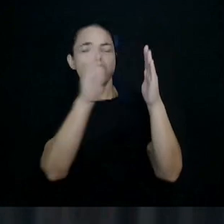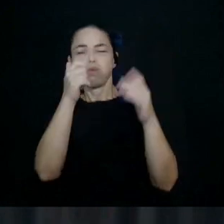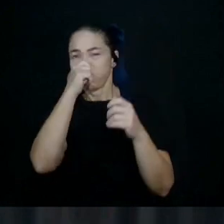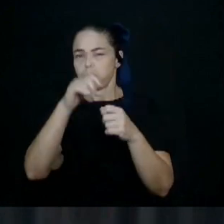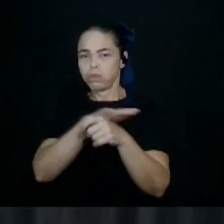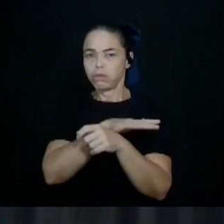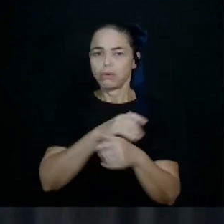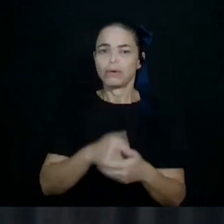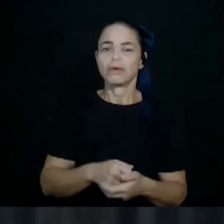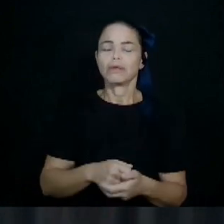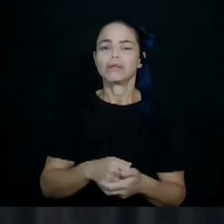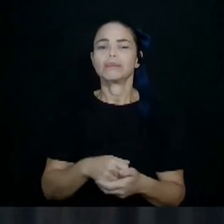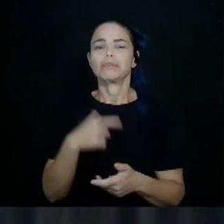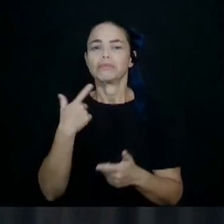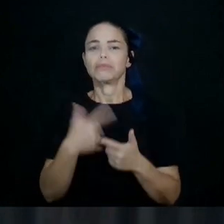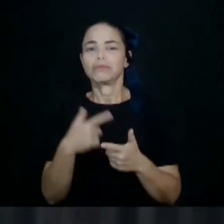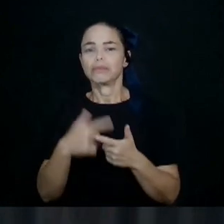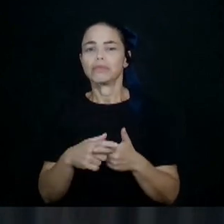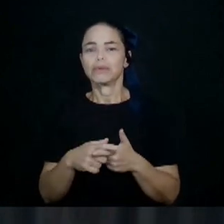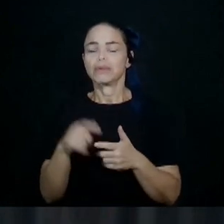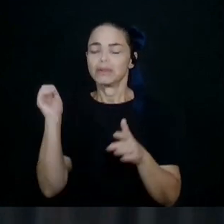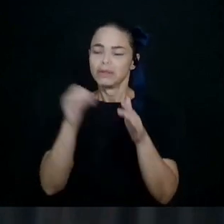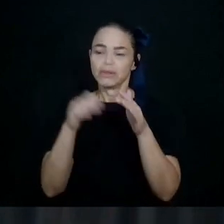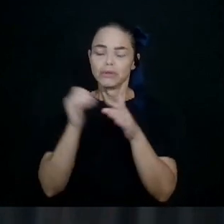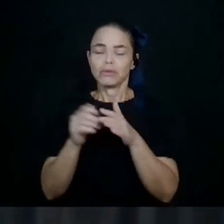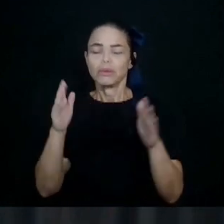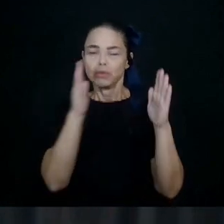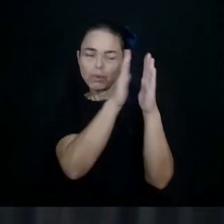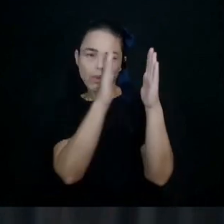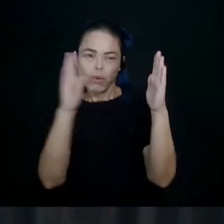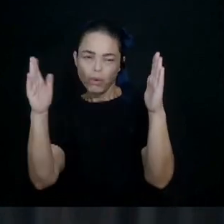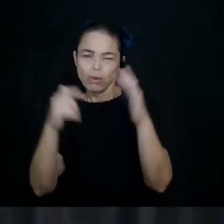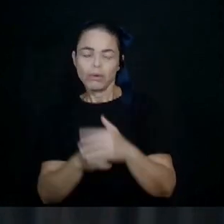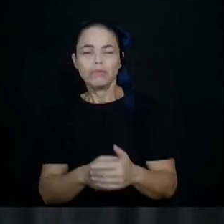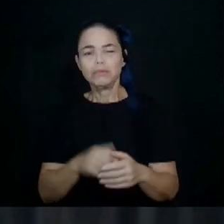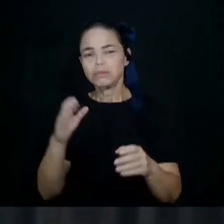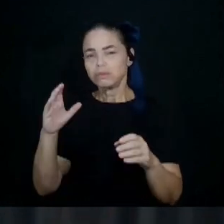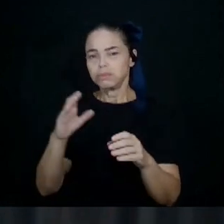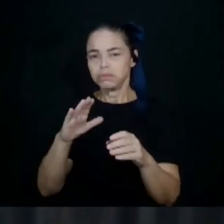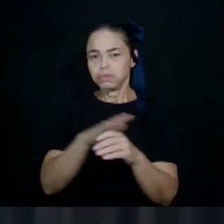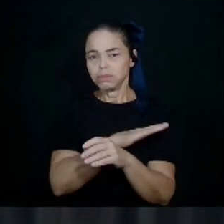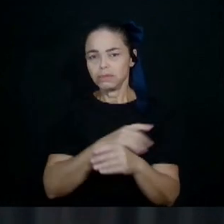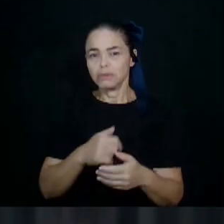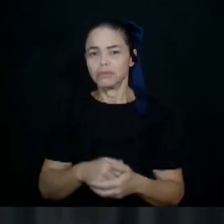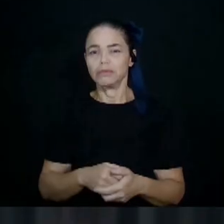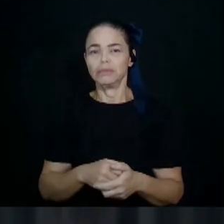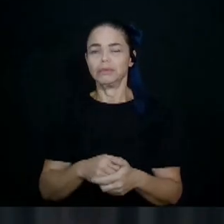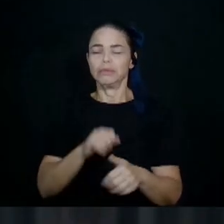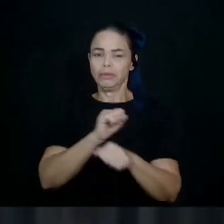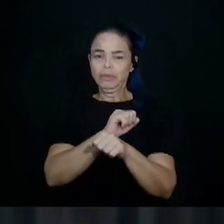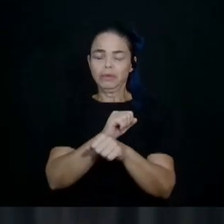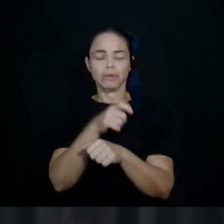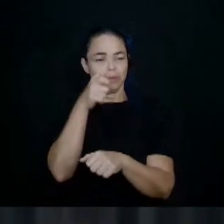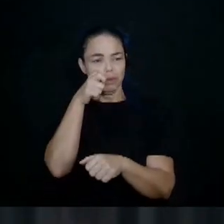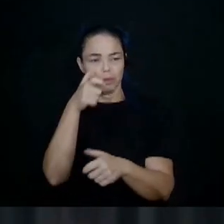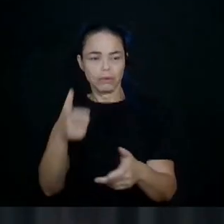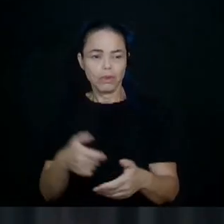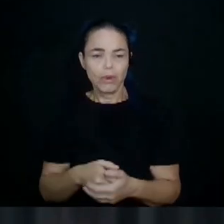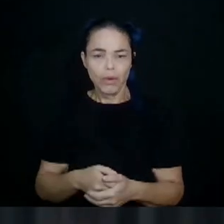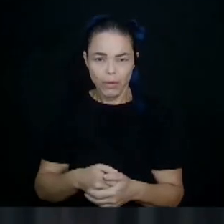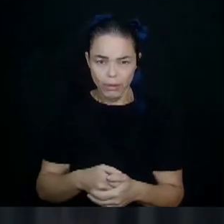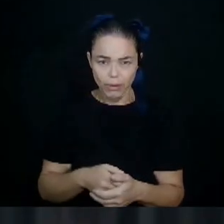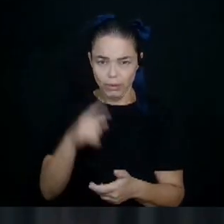que eu estou colocando aqui dentro? O que eu quero preencher? Né? Aí você para, observa, né? É